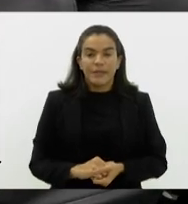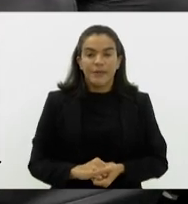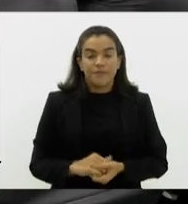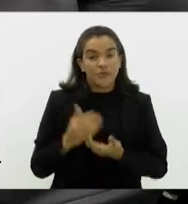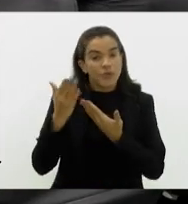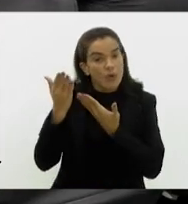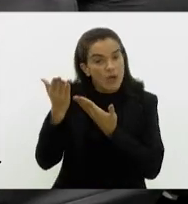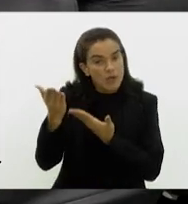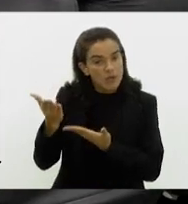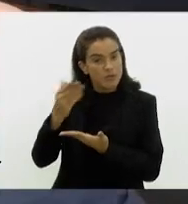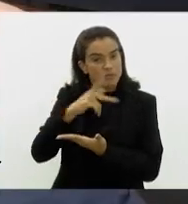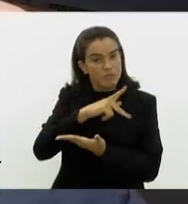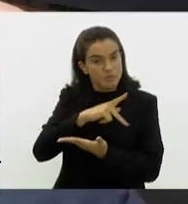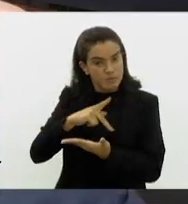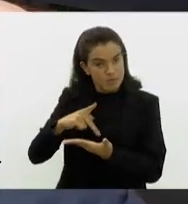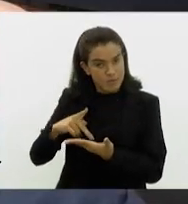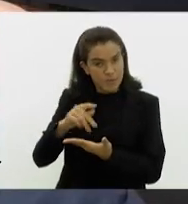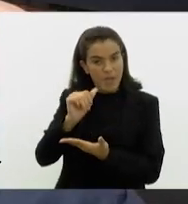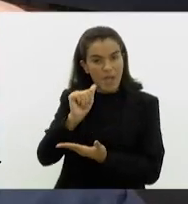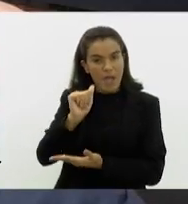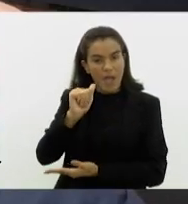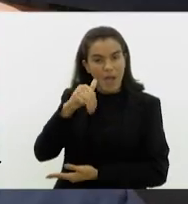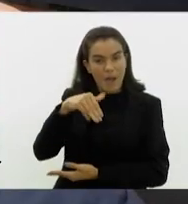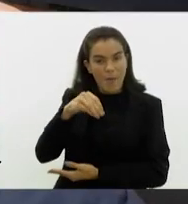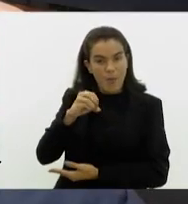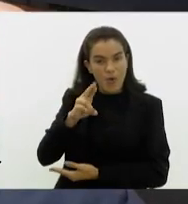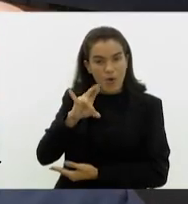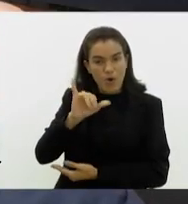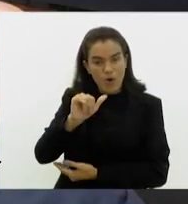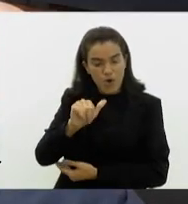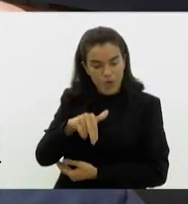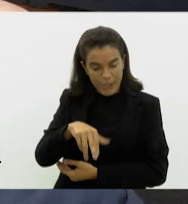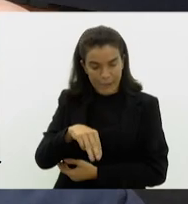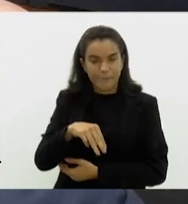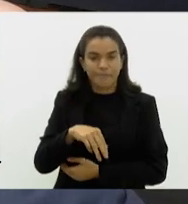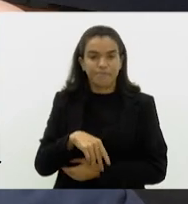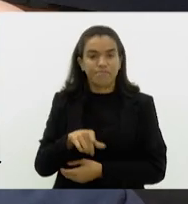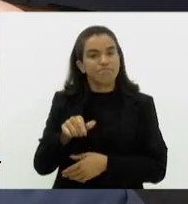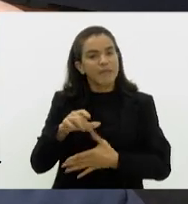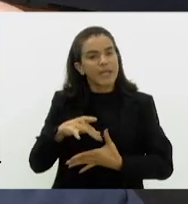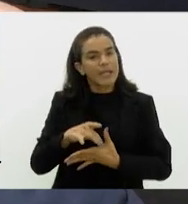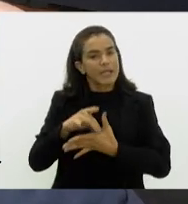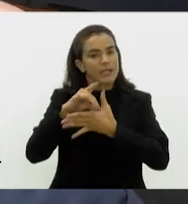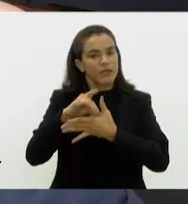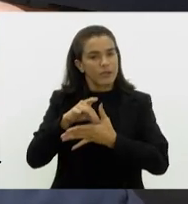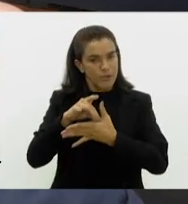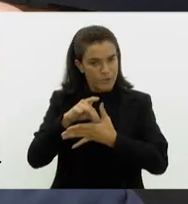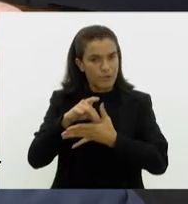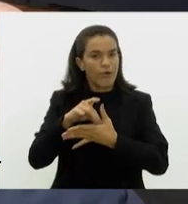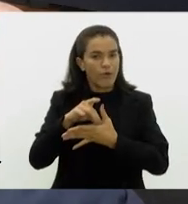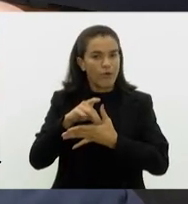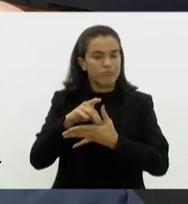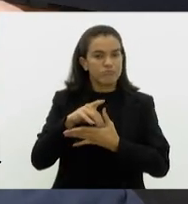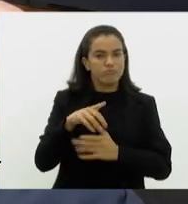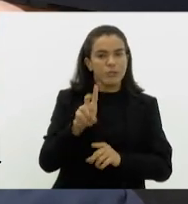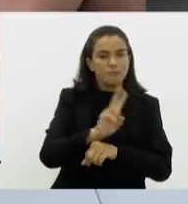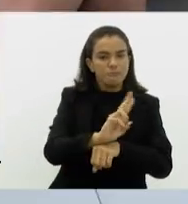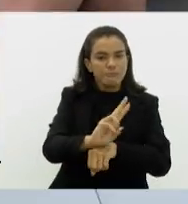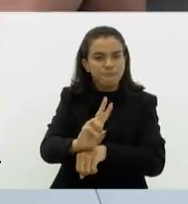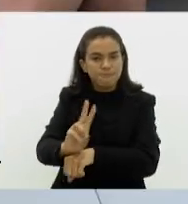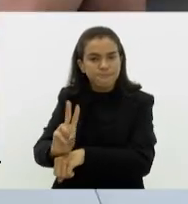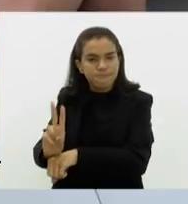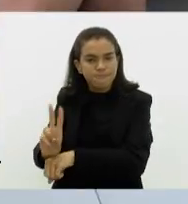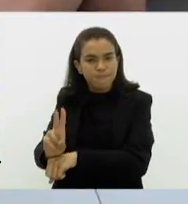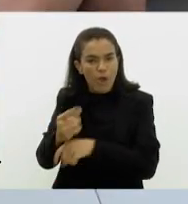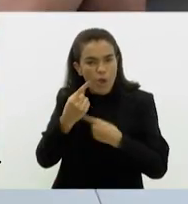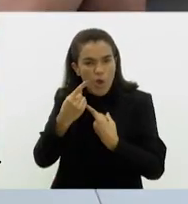Vossa Excelência presidiu um coletivo de atuação na rua contra a